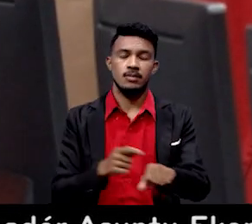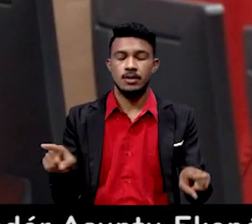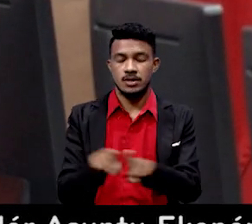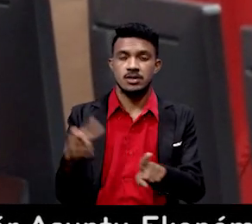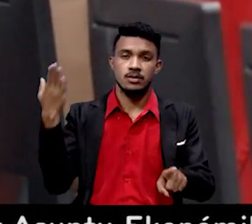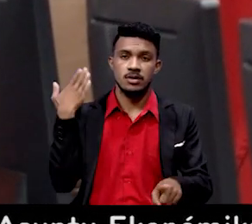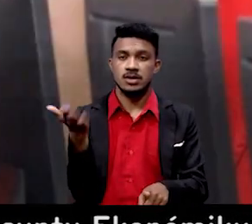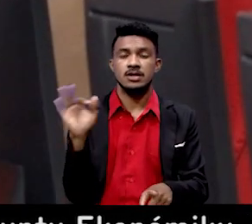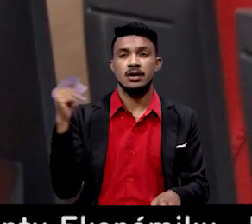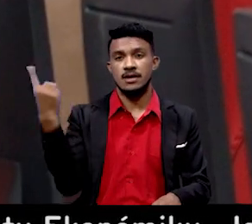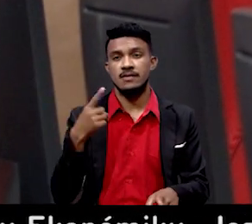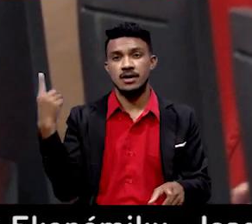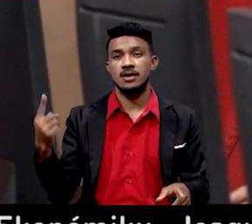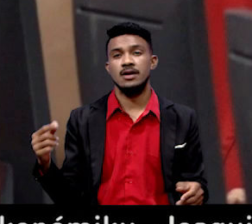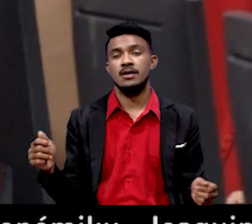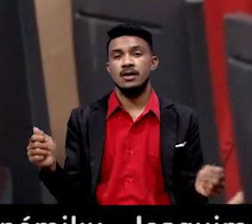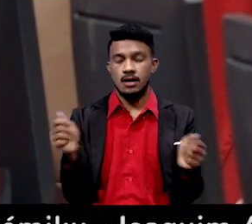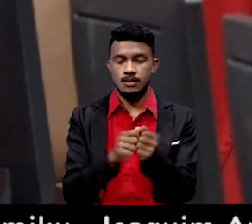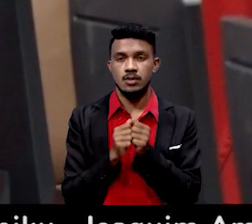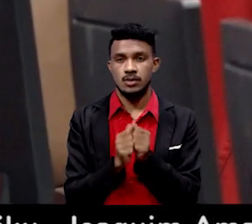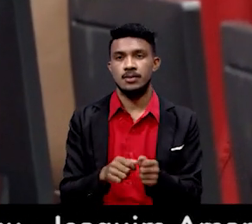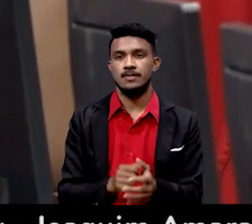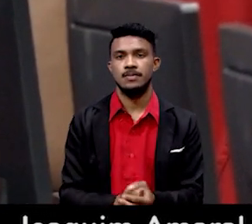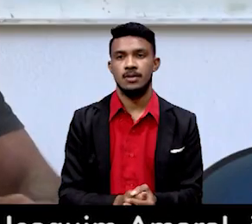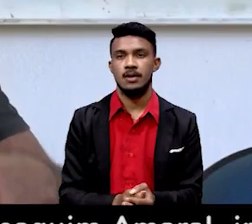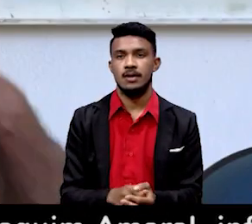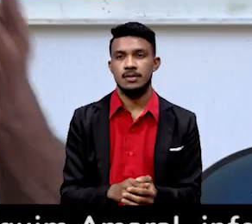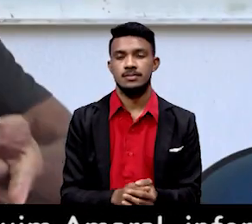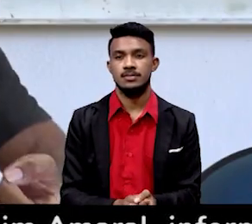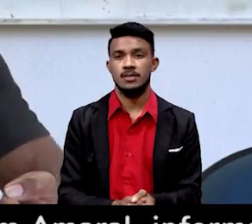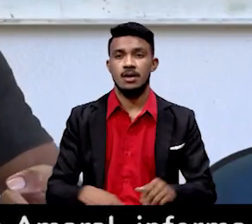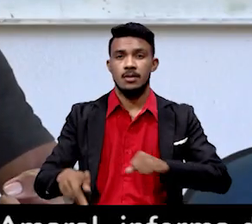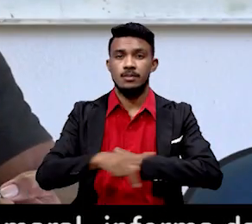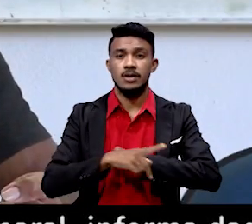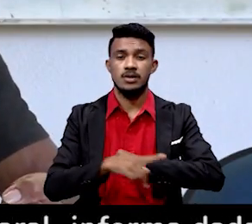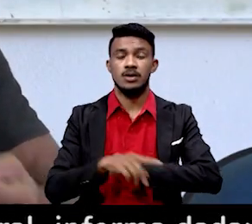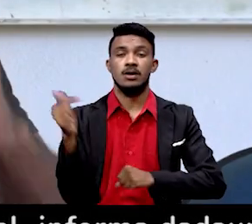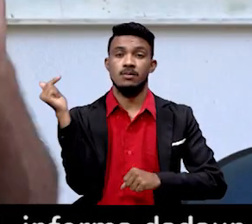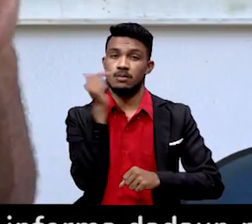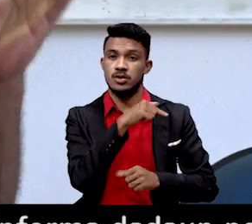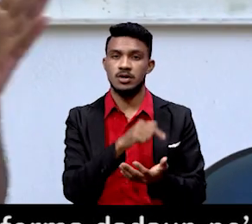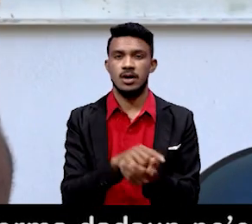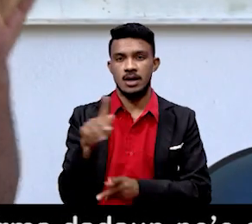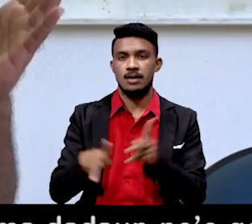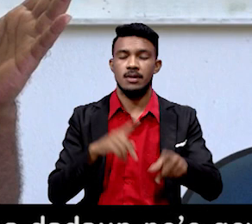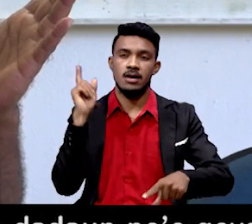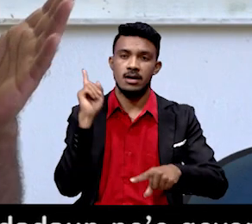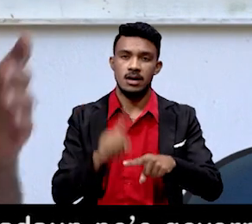akompanya. Ne obscurantismo. Ne obscurantismo. Politik pembodohan. Para